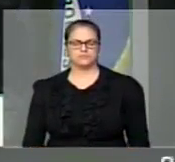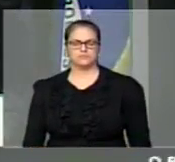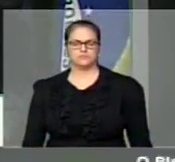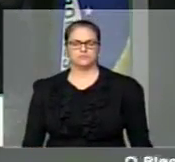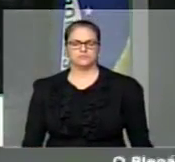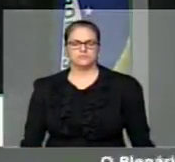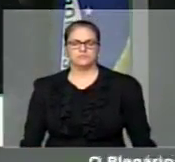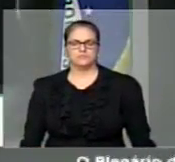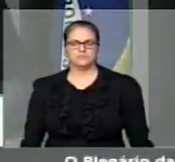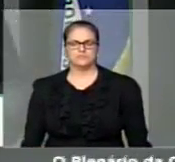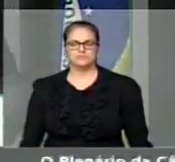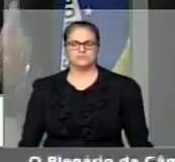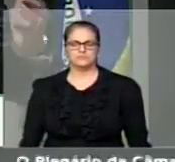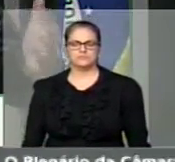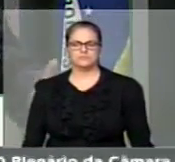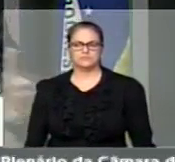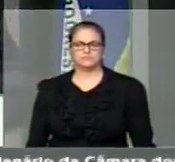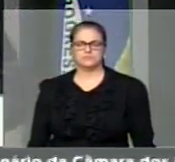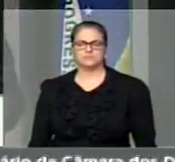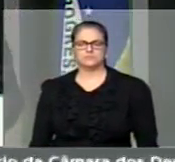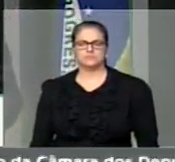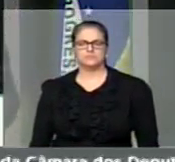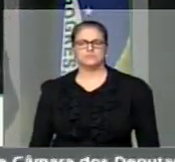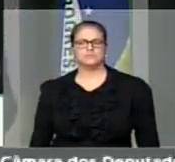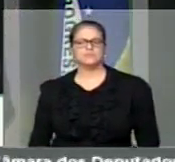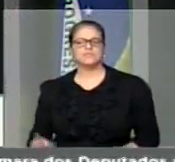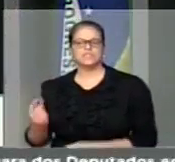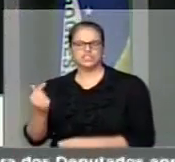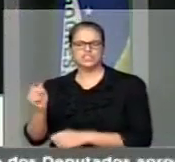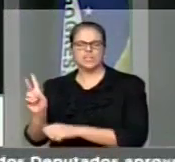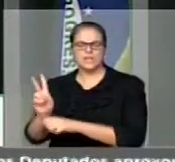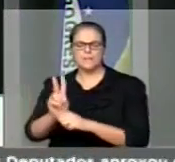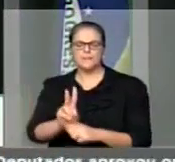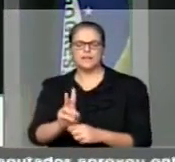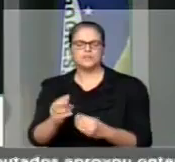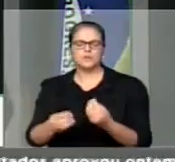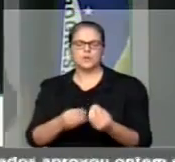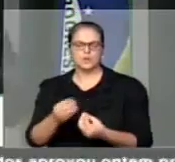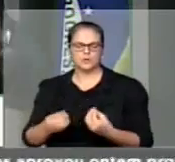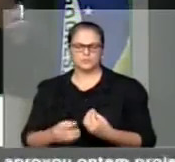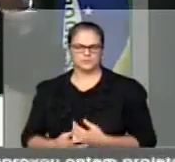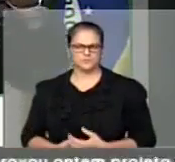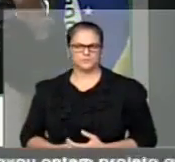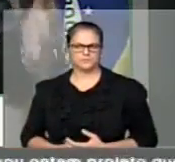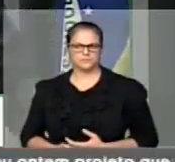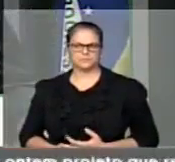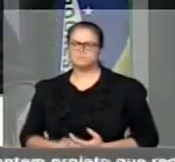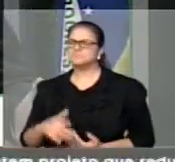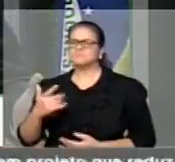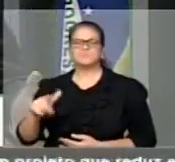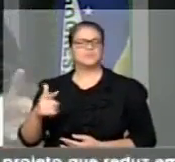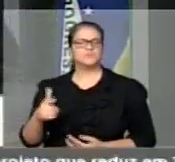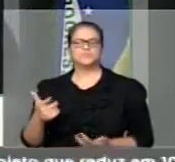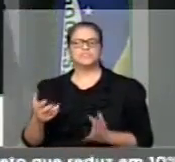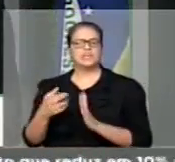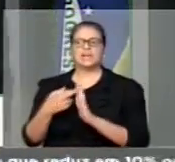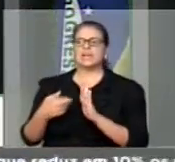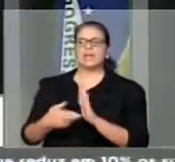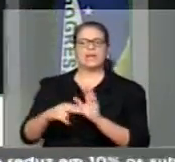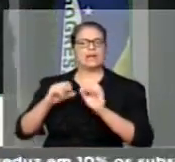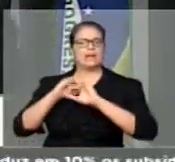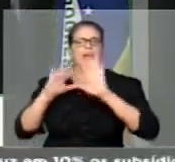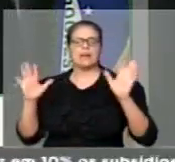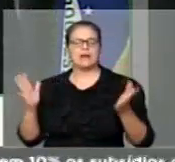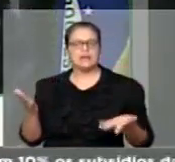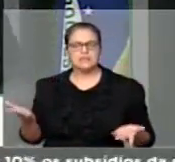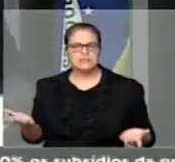de escolhas, os empréstimos que eram concedidos, eles eram concedidos sem haver critérios. Quer dizer, o